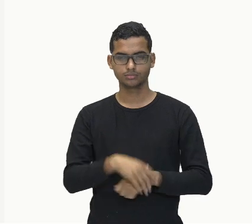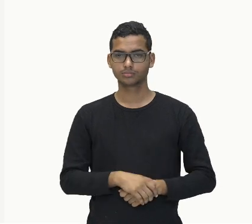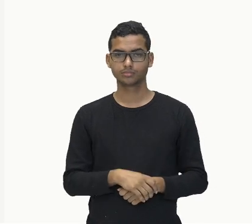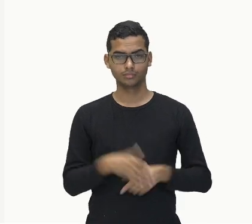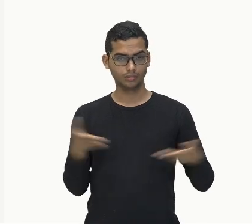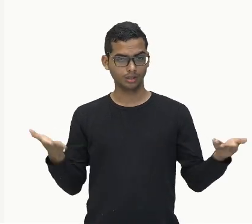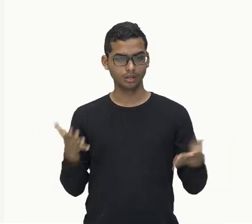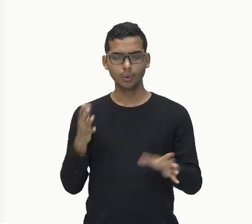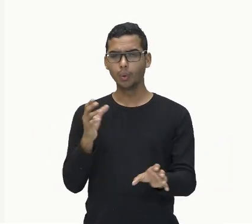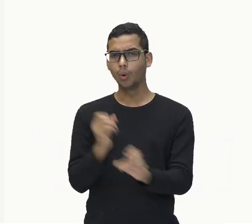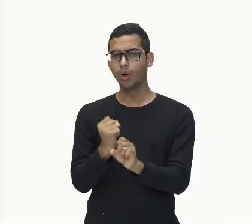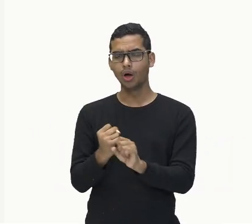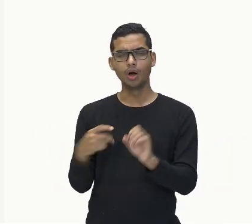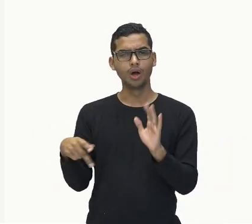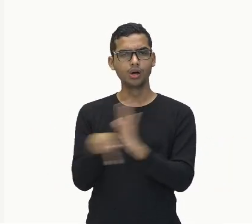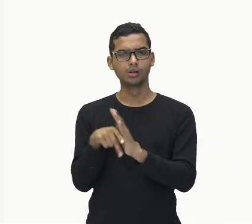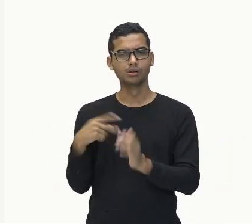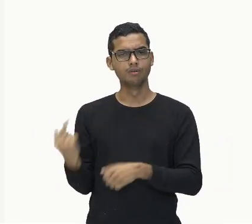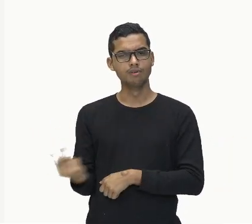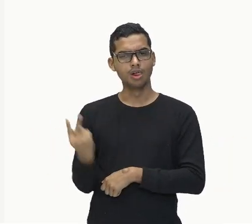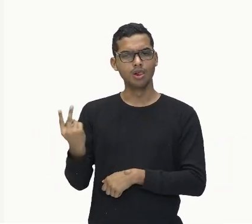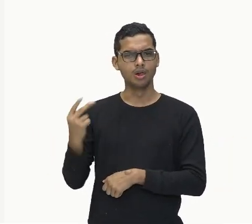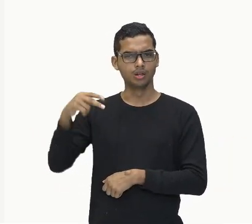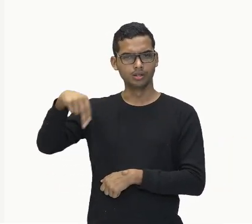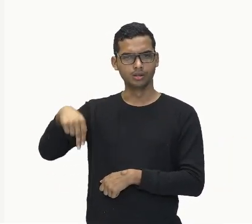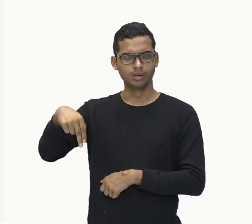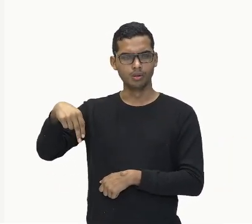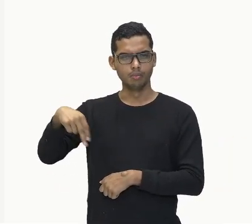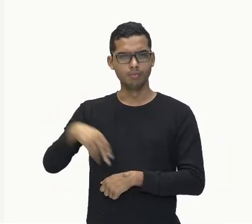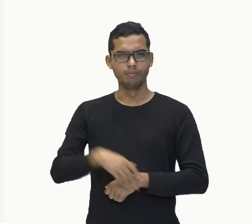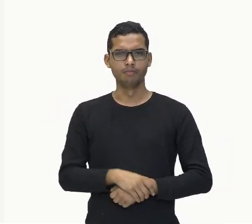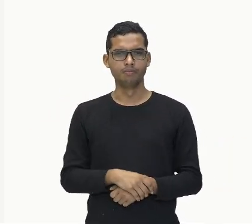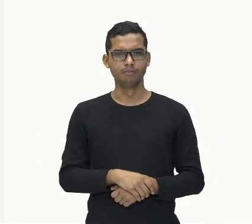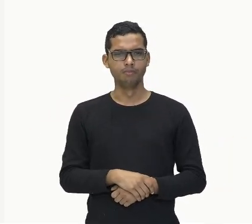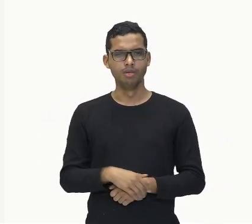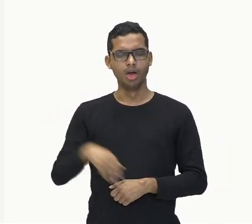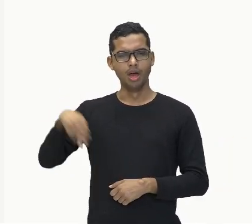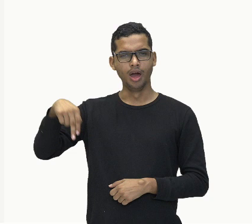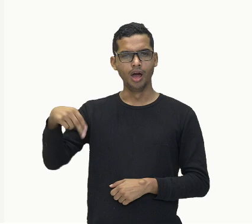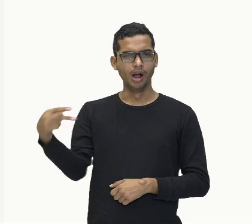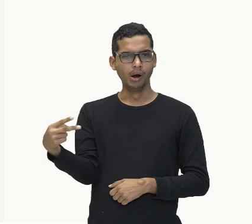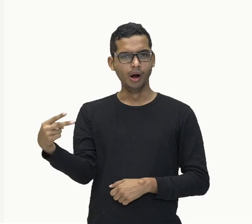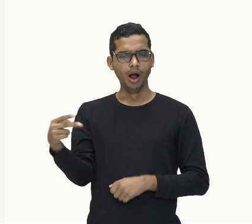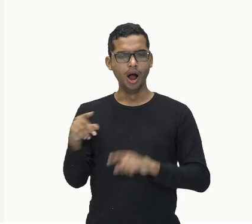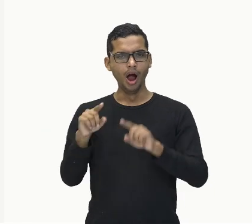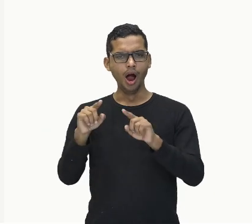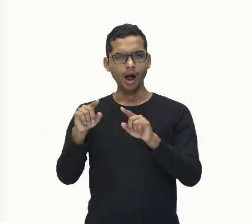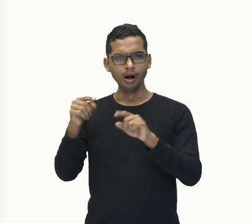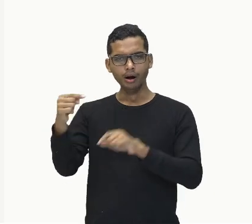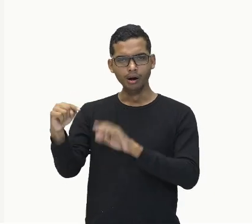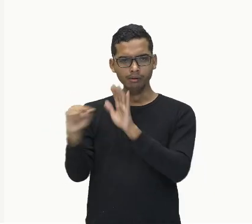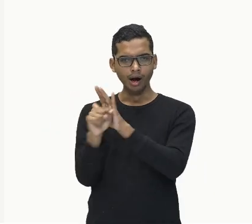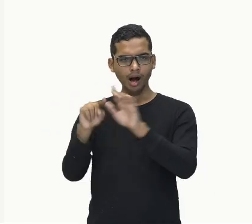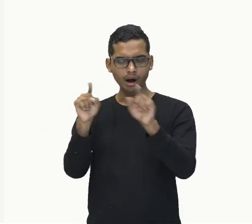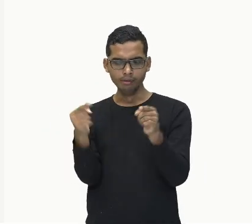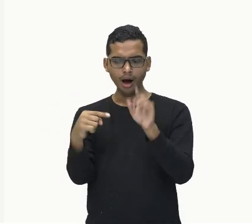vai calcular o valor de n. N vai ser menos b, menos menos 1, mais ou menos